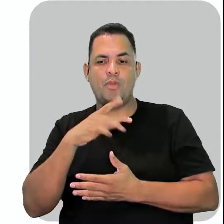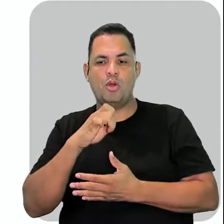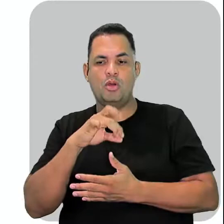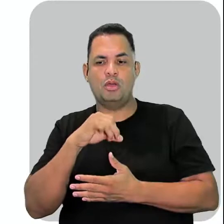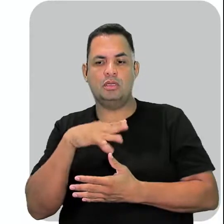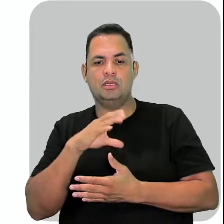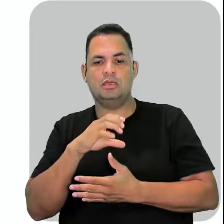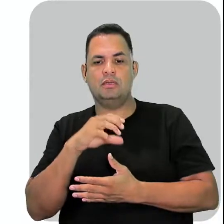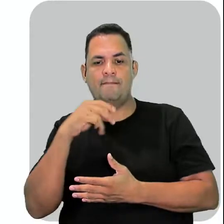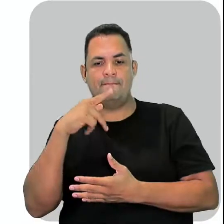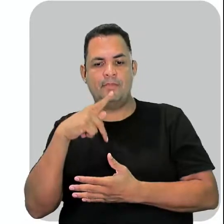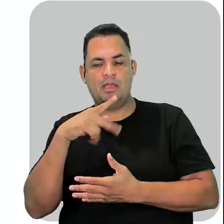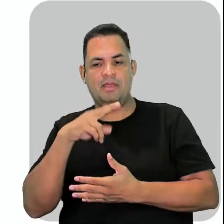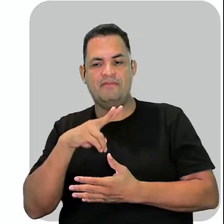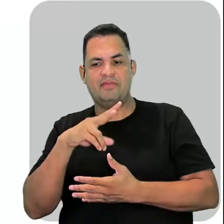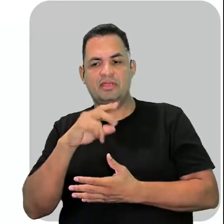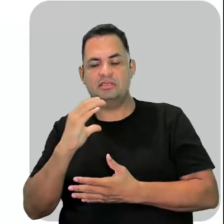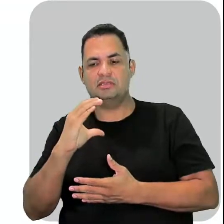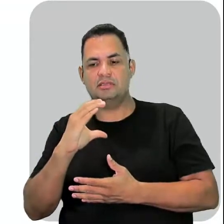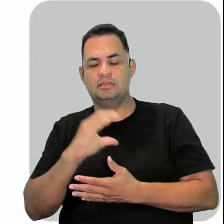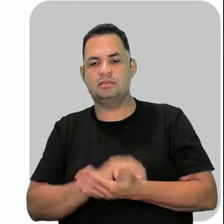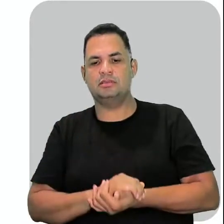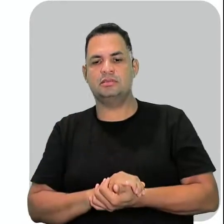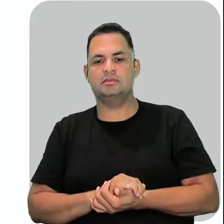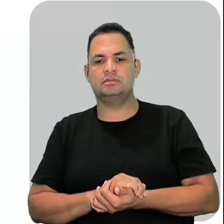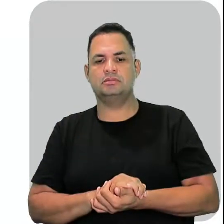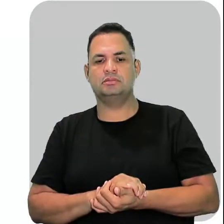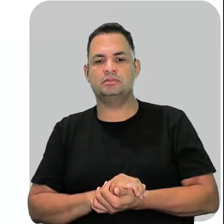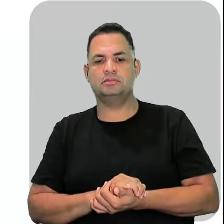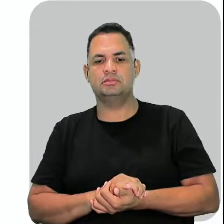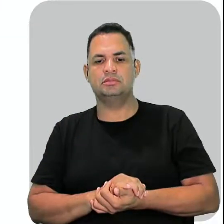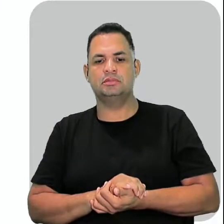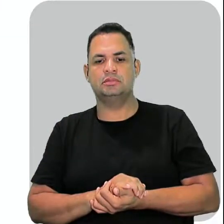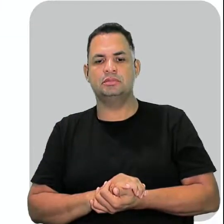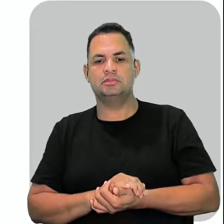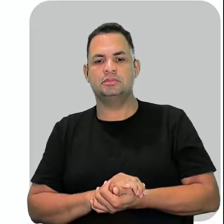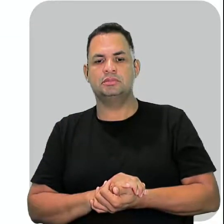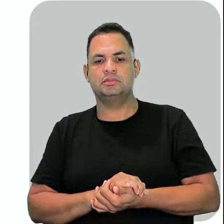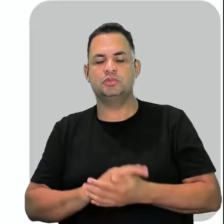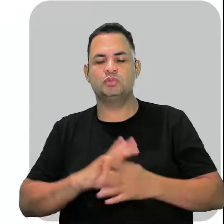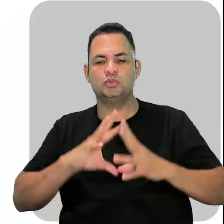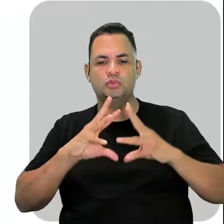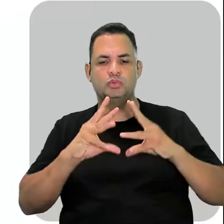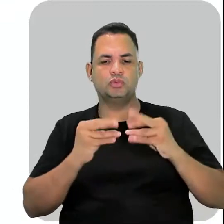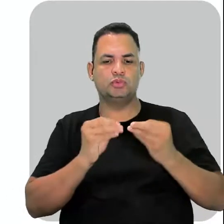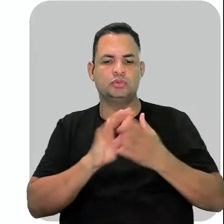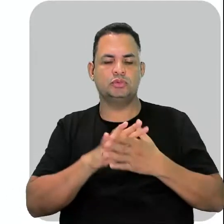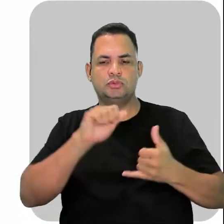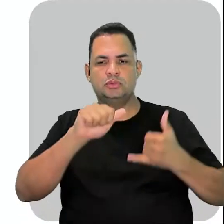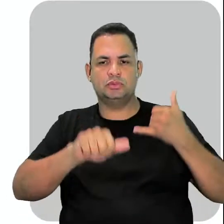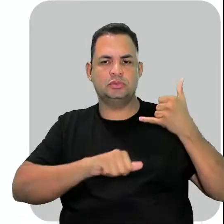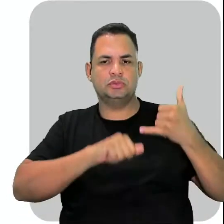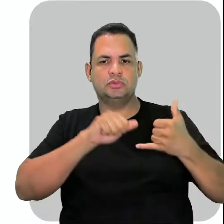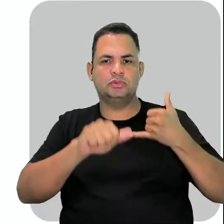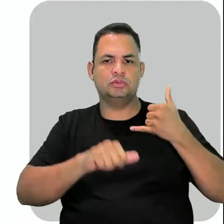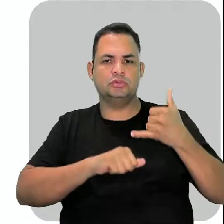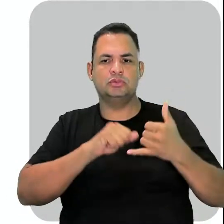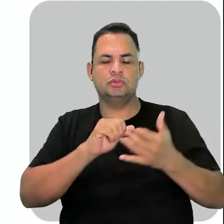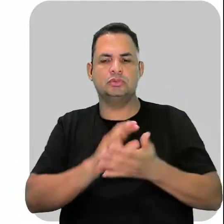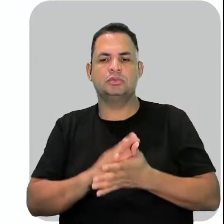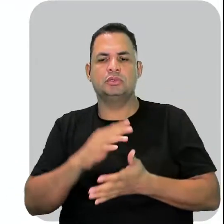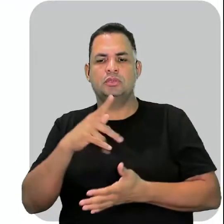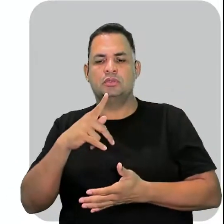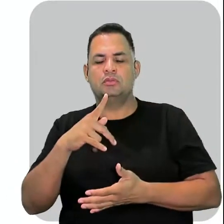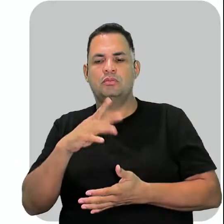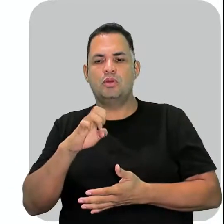de vinila, que é o PVC. E assim ocorre basicamente todas as reações de